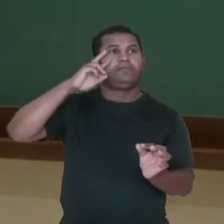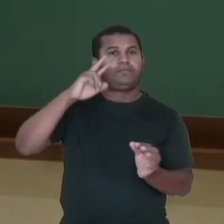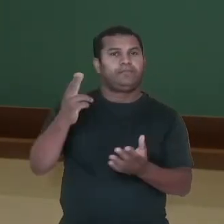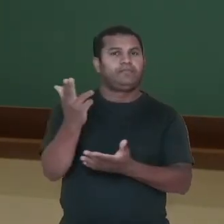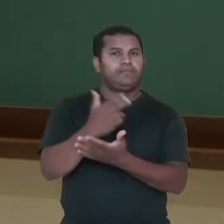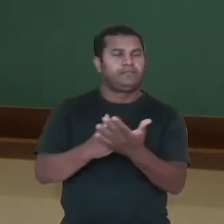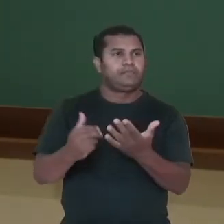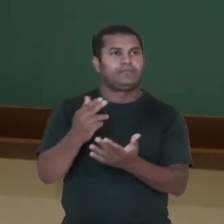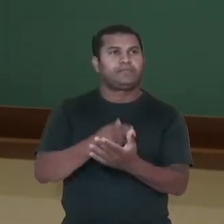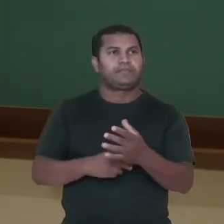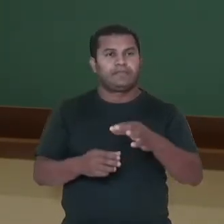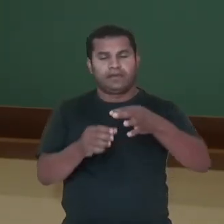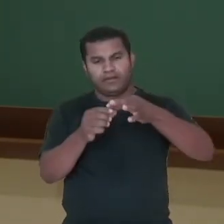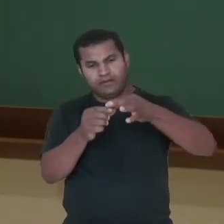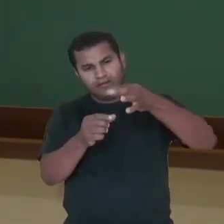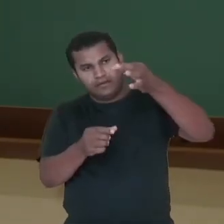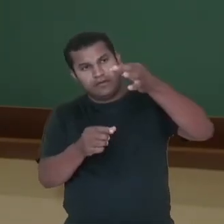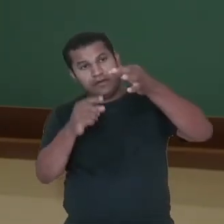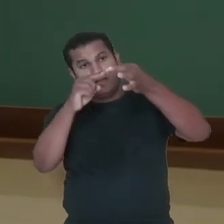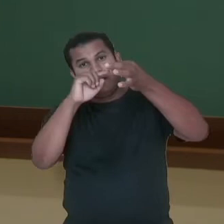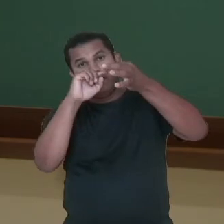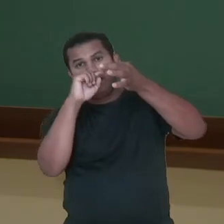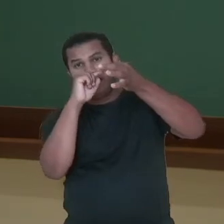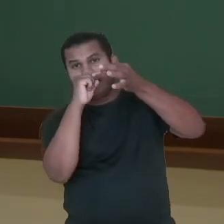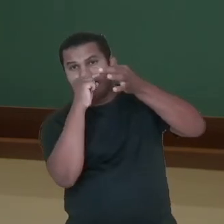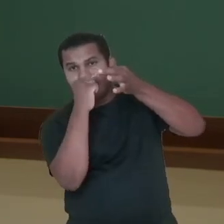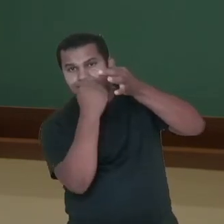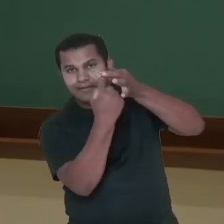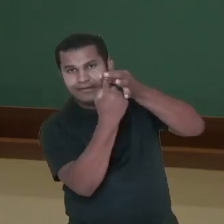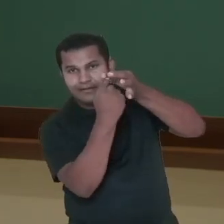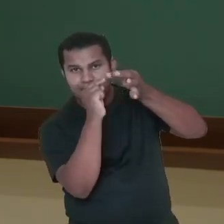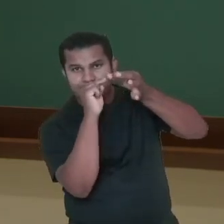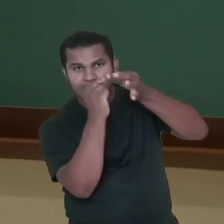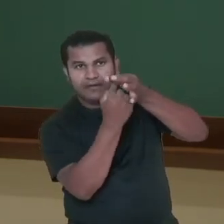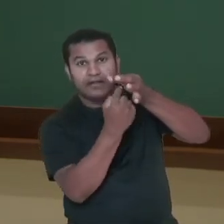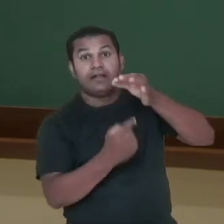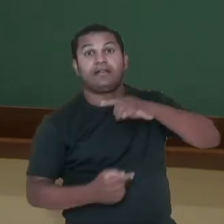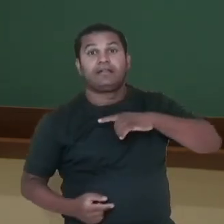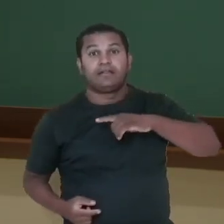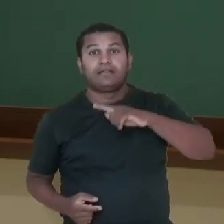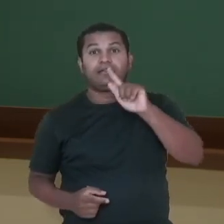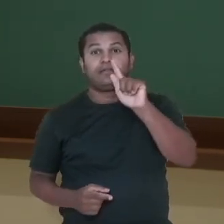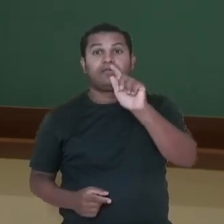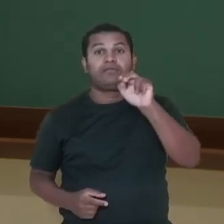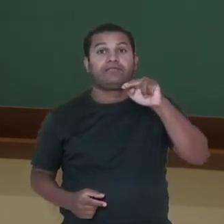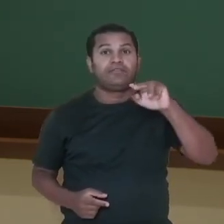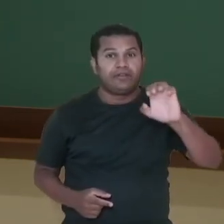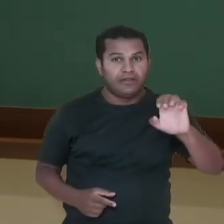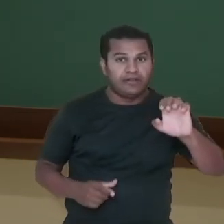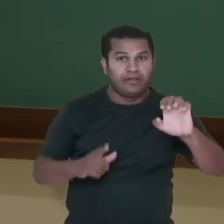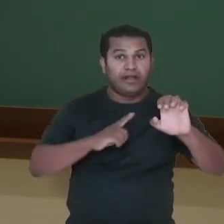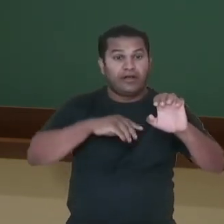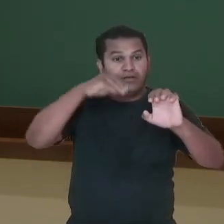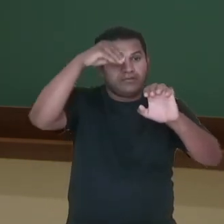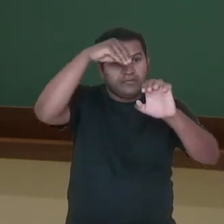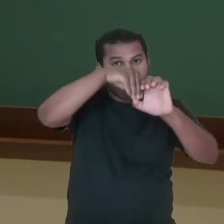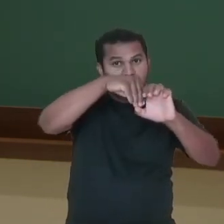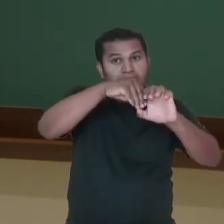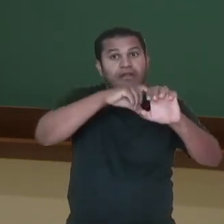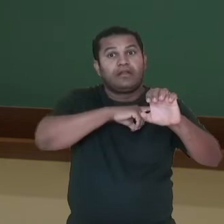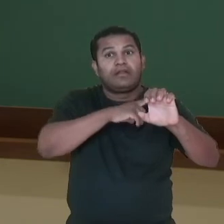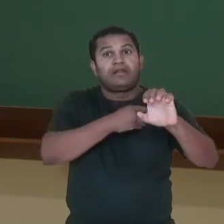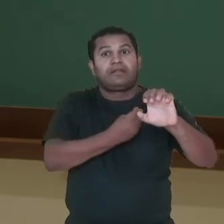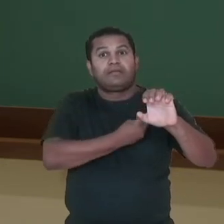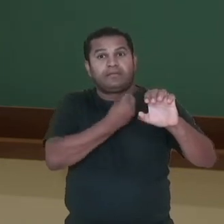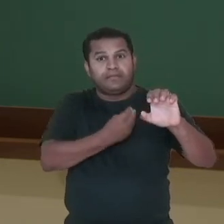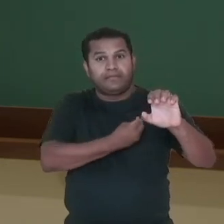do cromossomo onde aquele gene, entre aspas, mora. Então, sempre ele vai estar ali, tá? Em qualquer